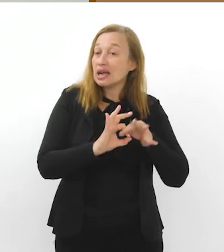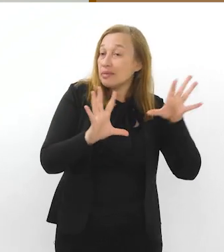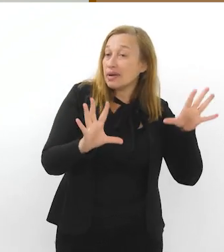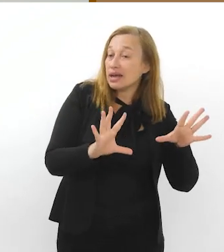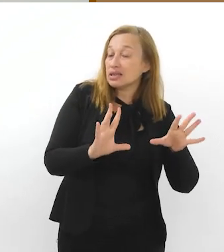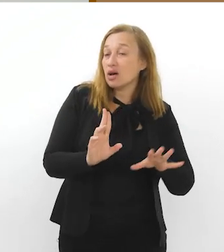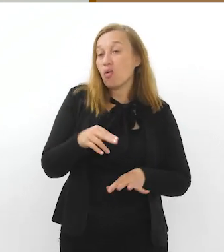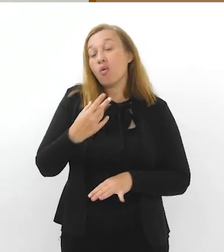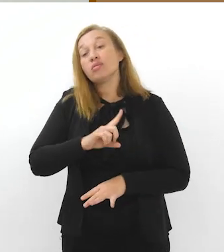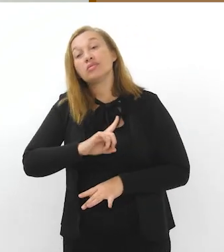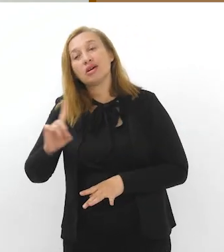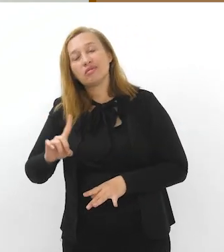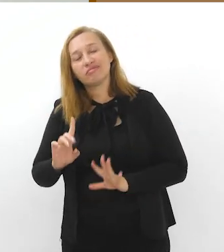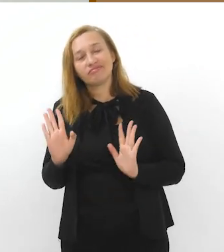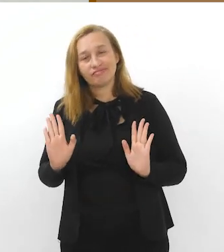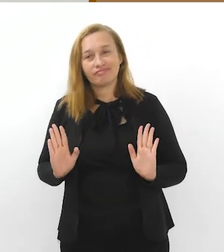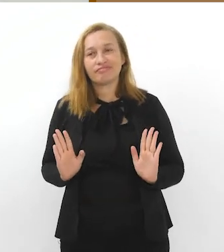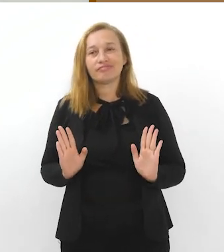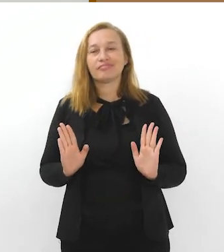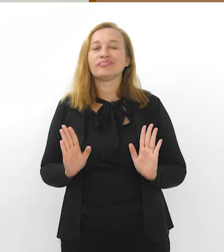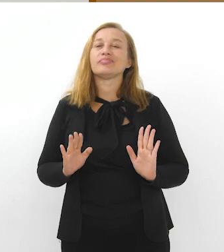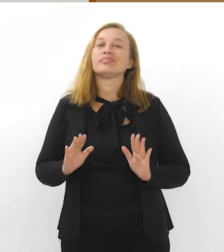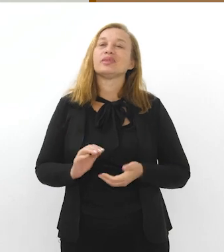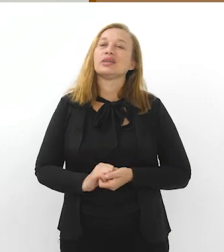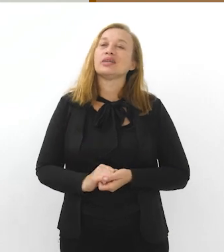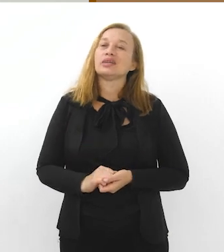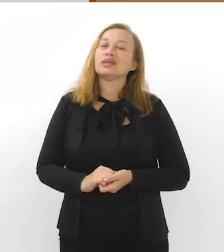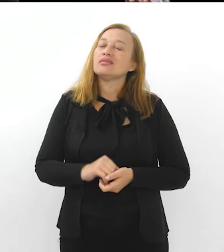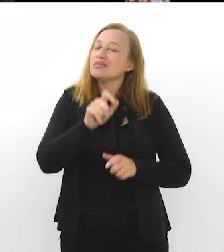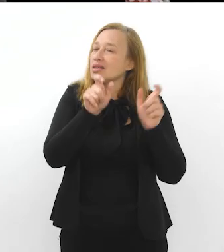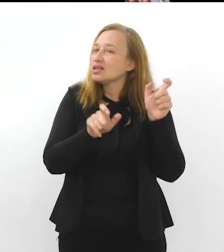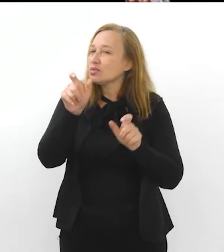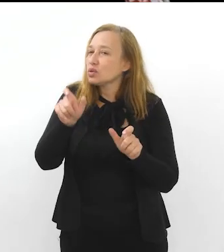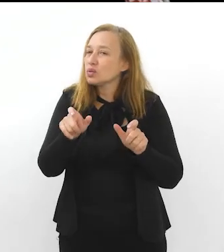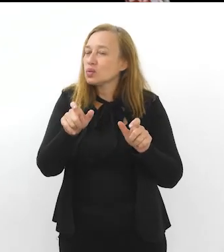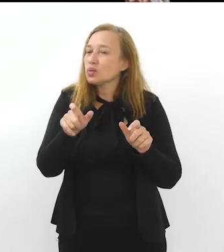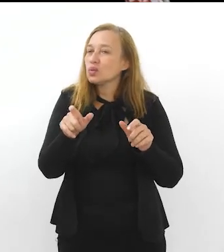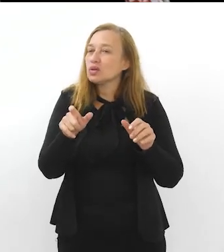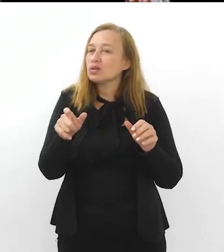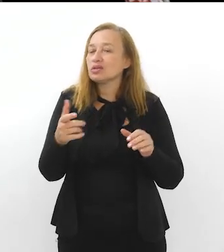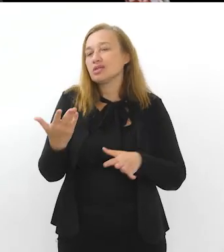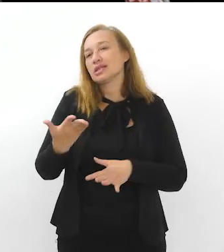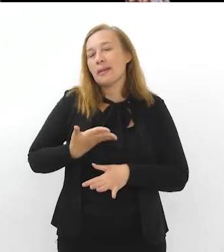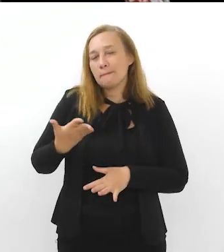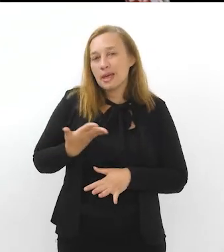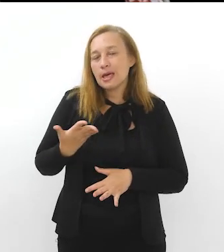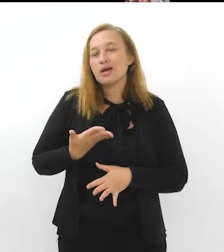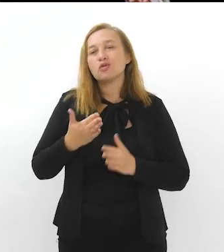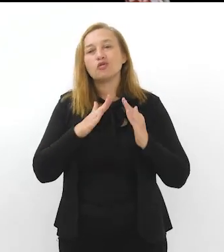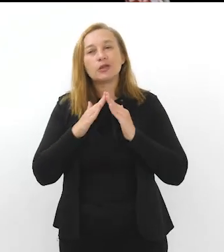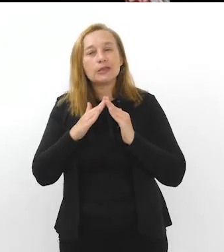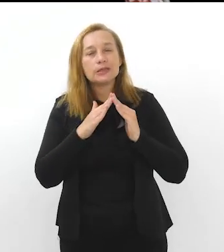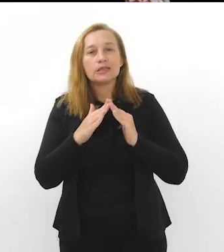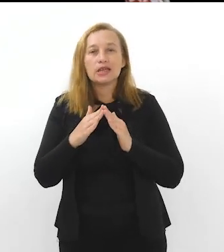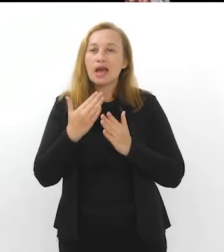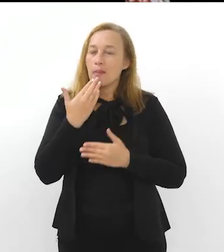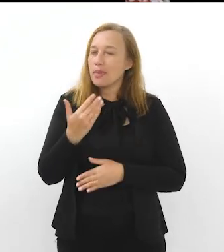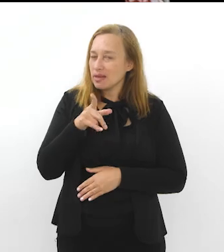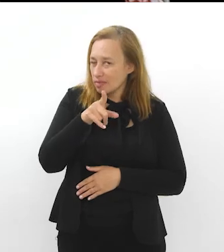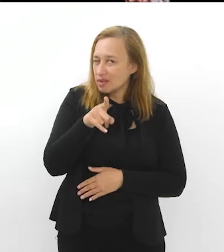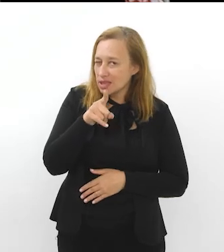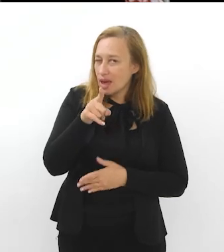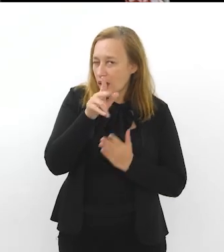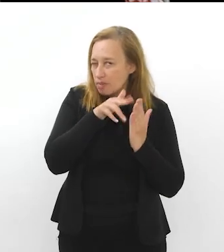autonomia, significado e paixão por tudo que eu faço. E as pessoas que convivem com você, seus amigos, enfim, vizinhos,